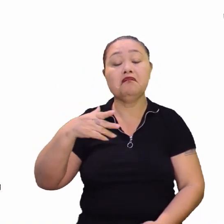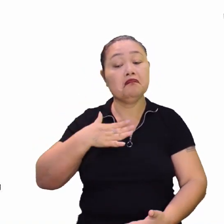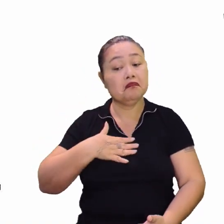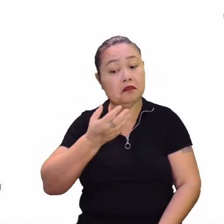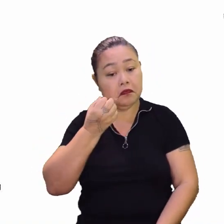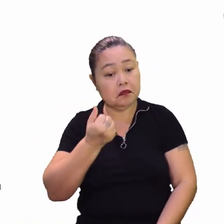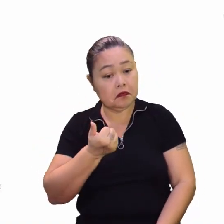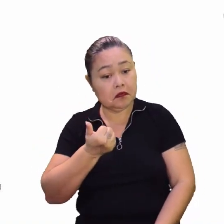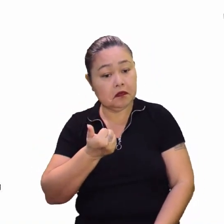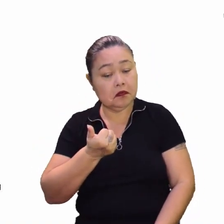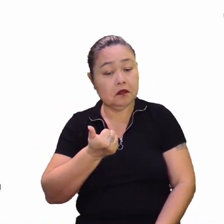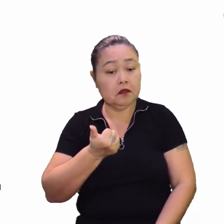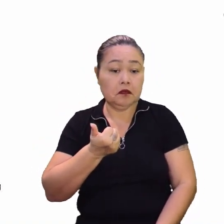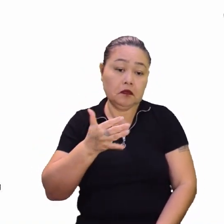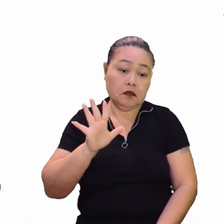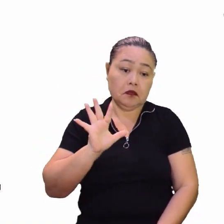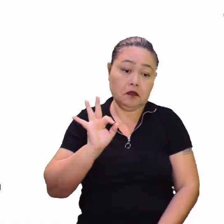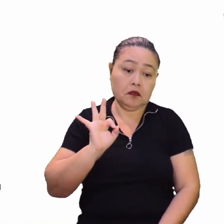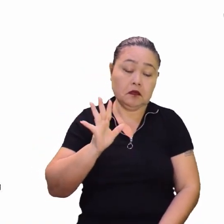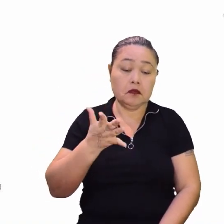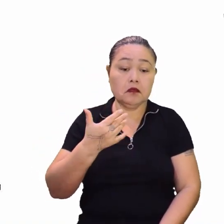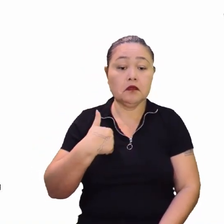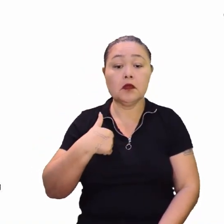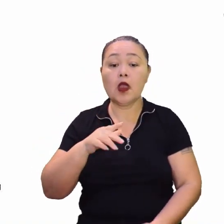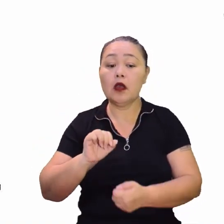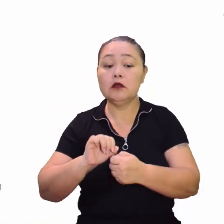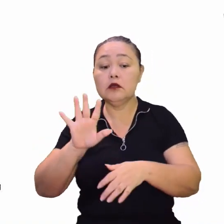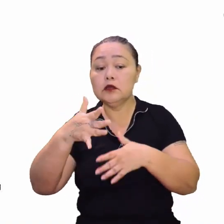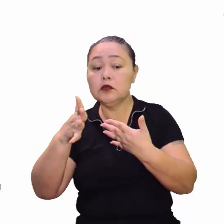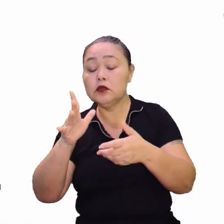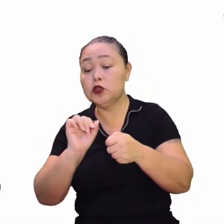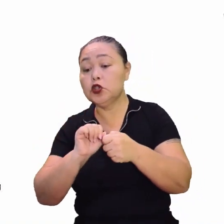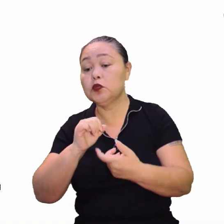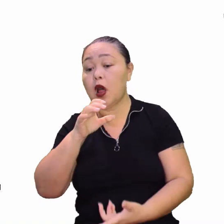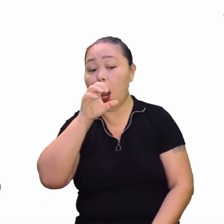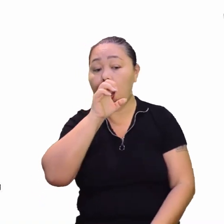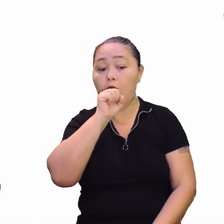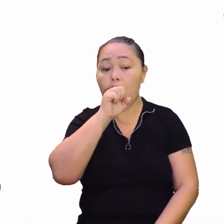satisfatório. O ocre, tipo um laranja, baixa qualidade.